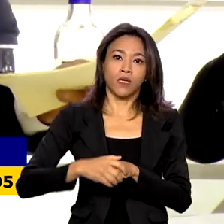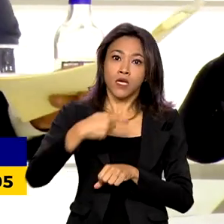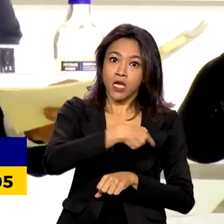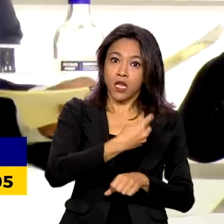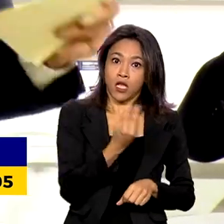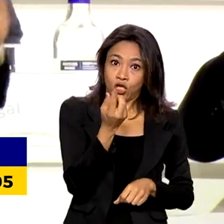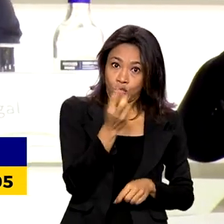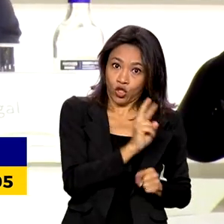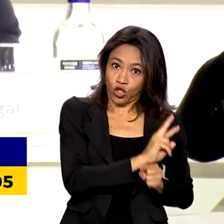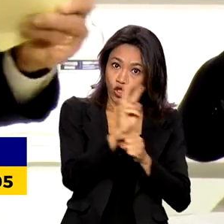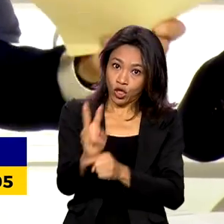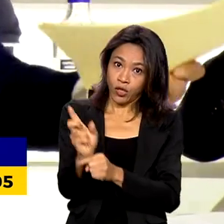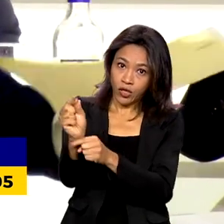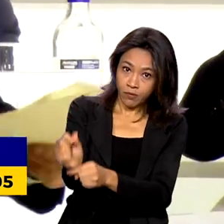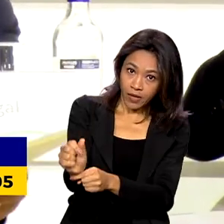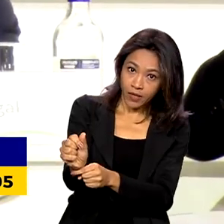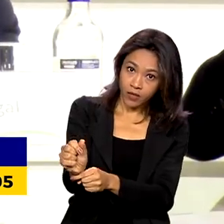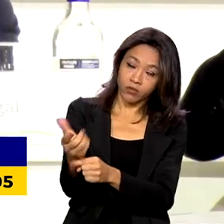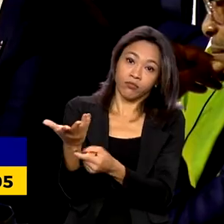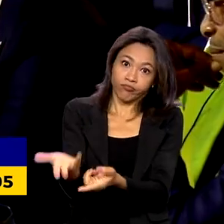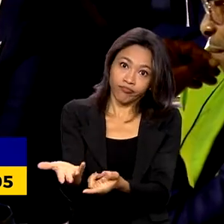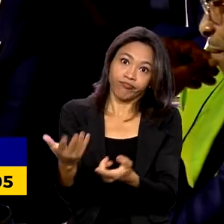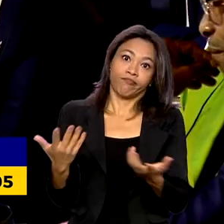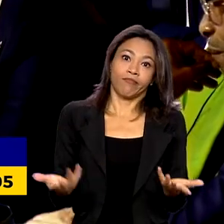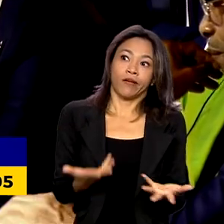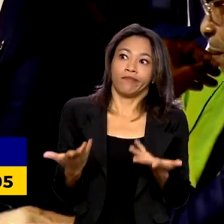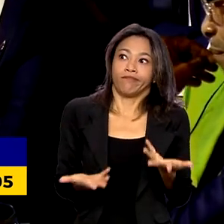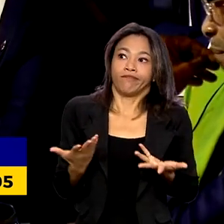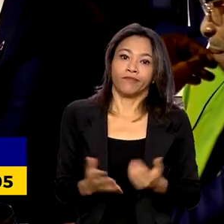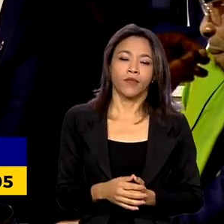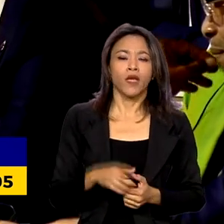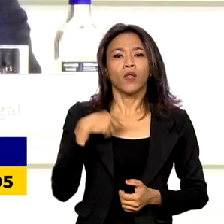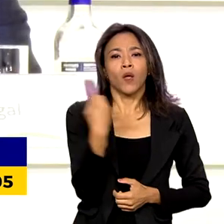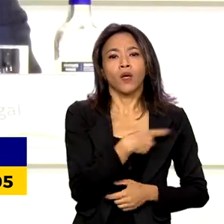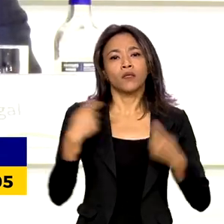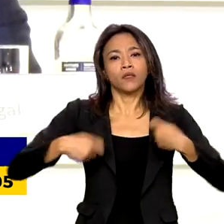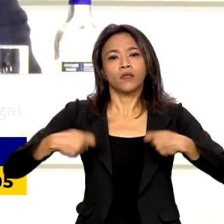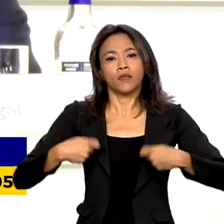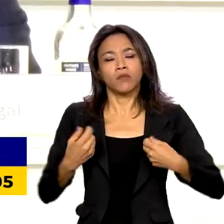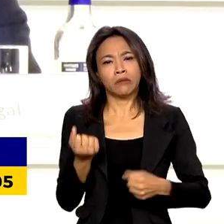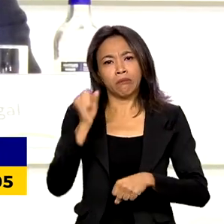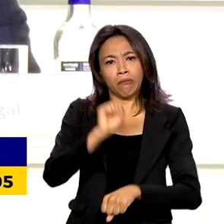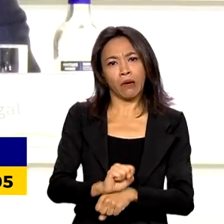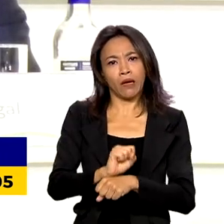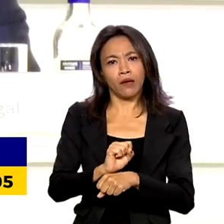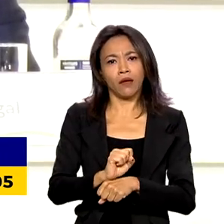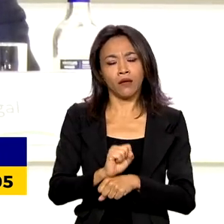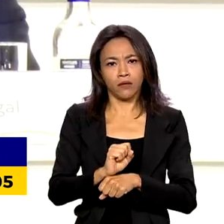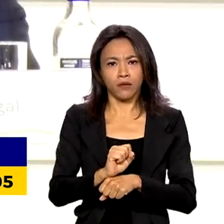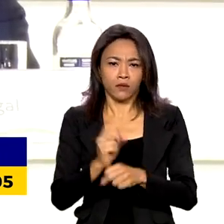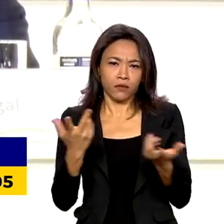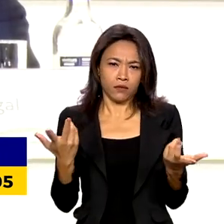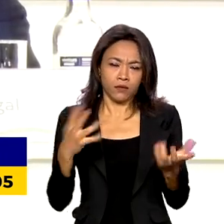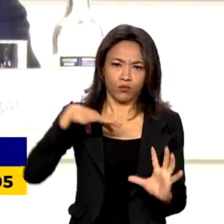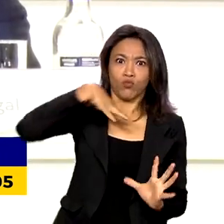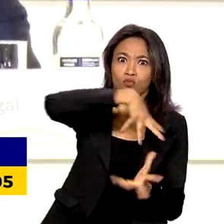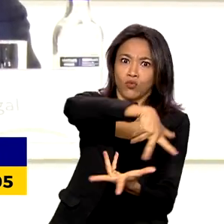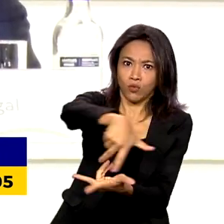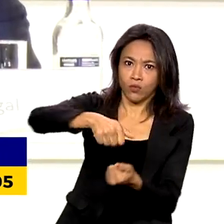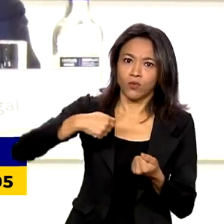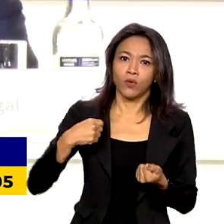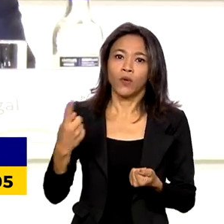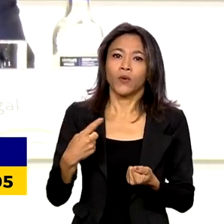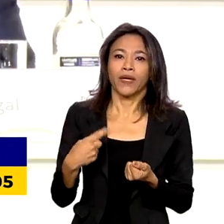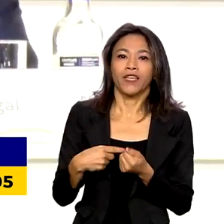dinheiro emprestado é o resultado da falência do Estado. Precisamos parar de, a nível internacional, de